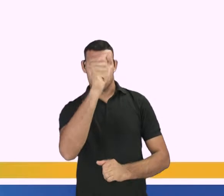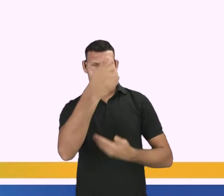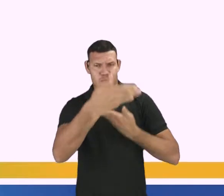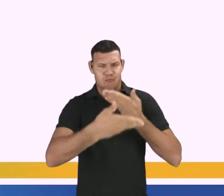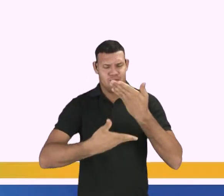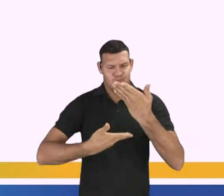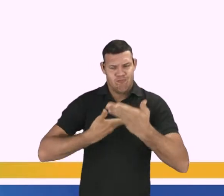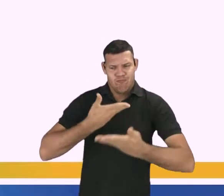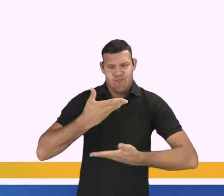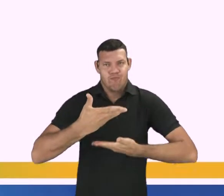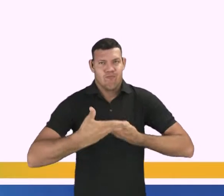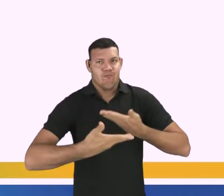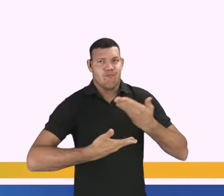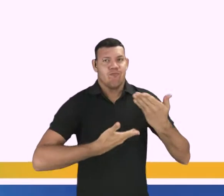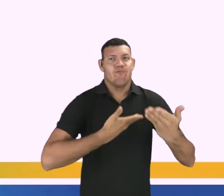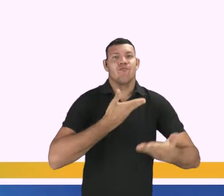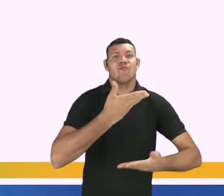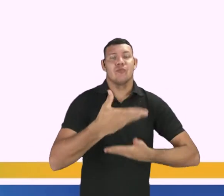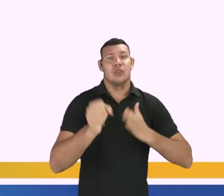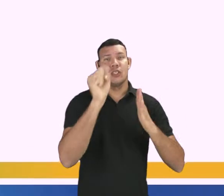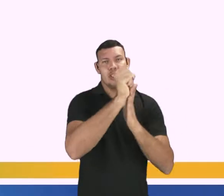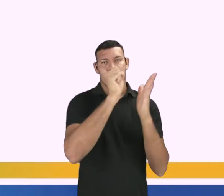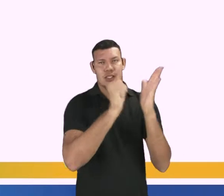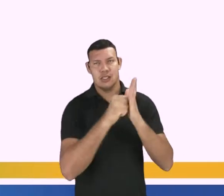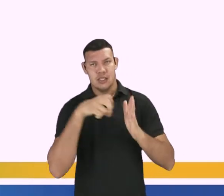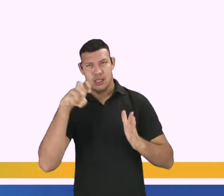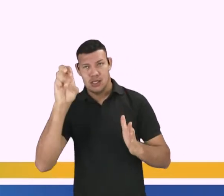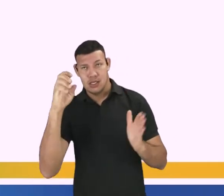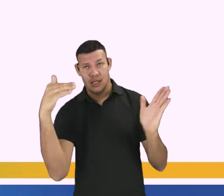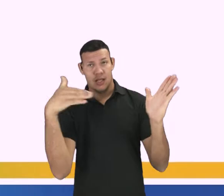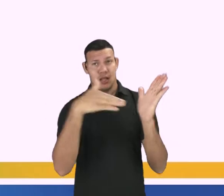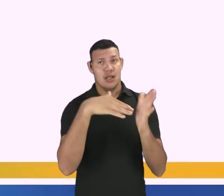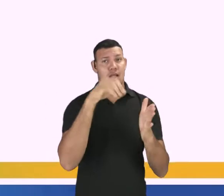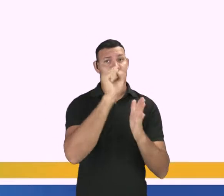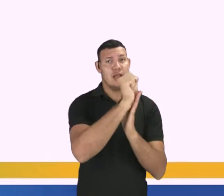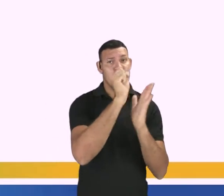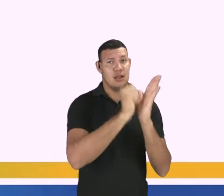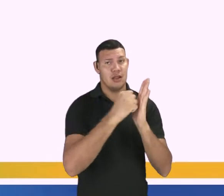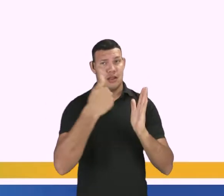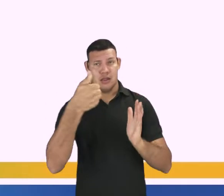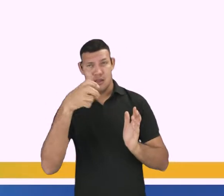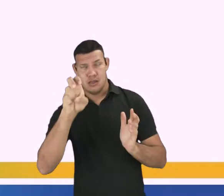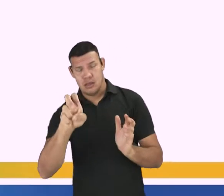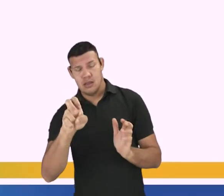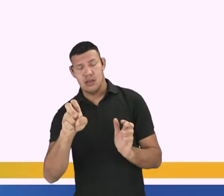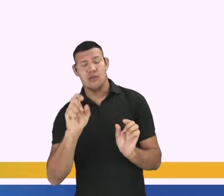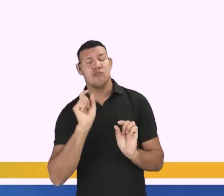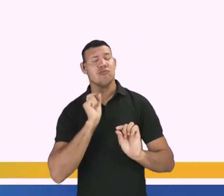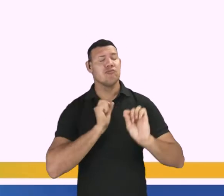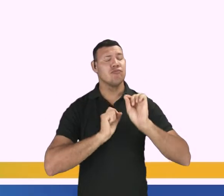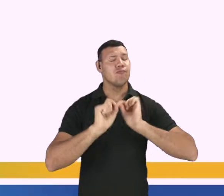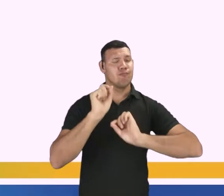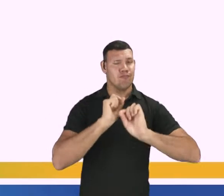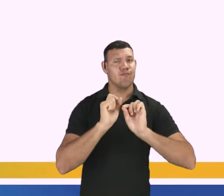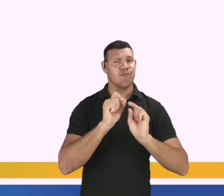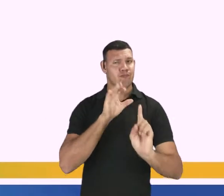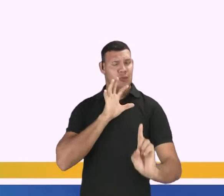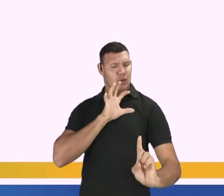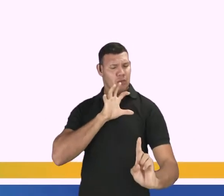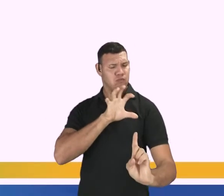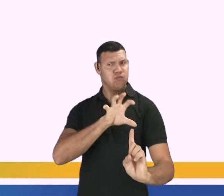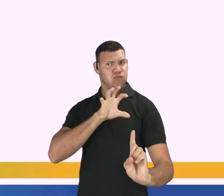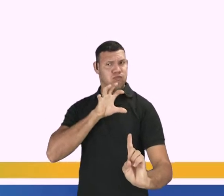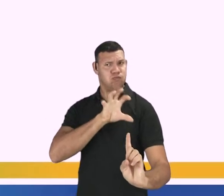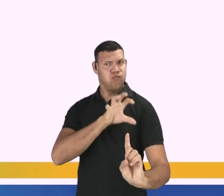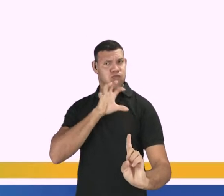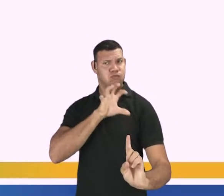interação durante o século V ao século XV. Nós temos o quê? Nós temos a influência da